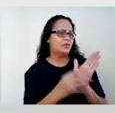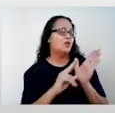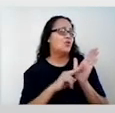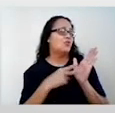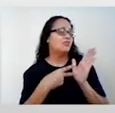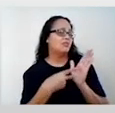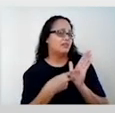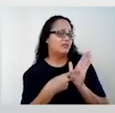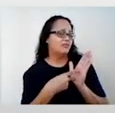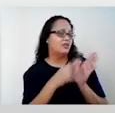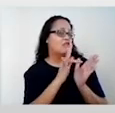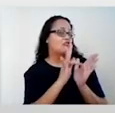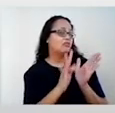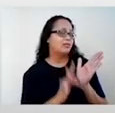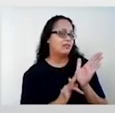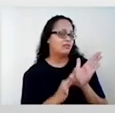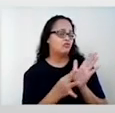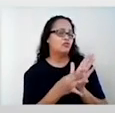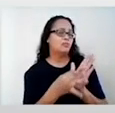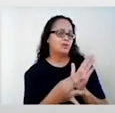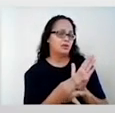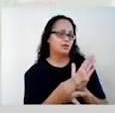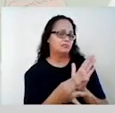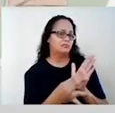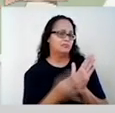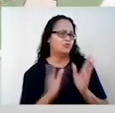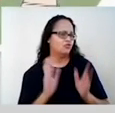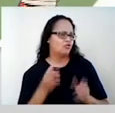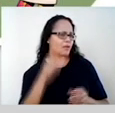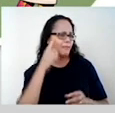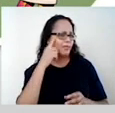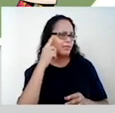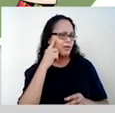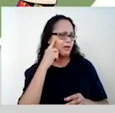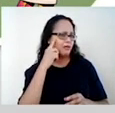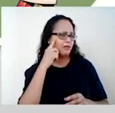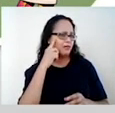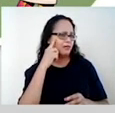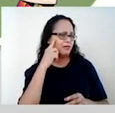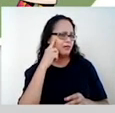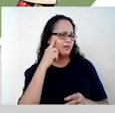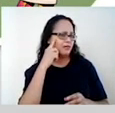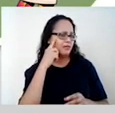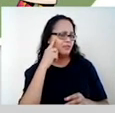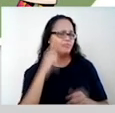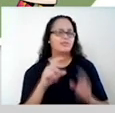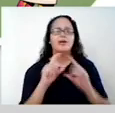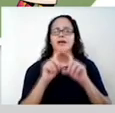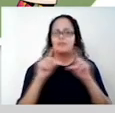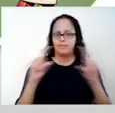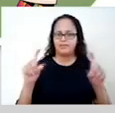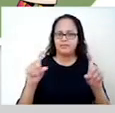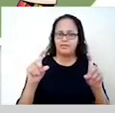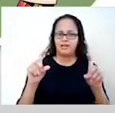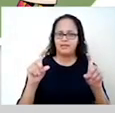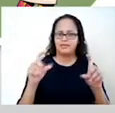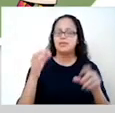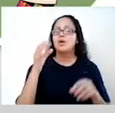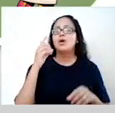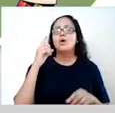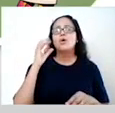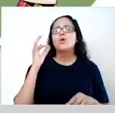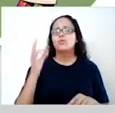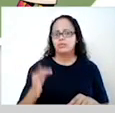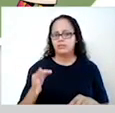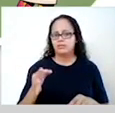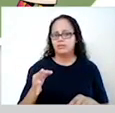que seria um texto de opinião? Já pensaram nisso? Olha, vocês já ouviram frases como essa, com certeza vocês já falaram muitas